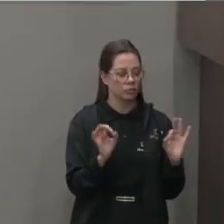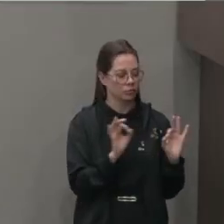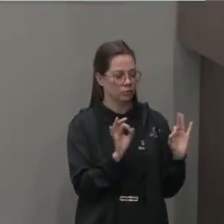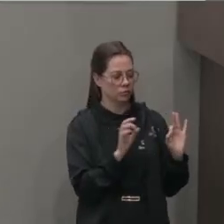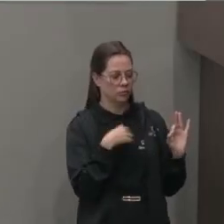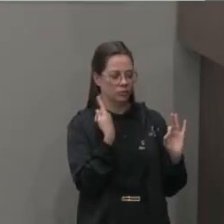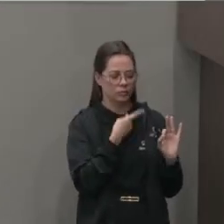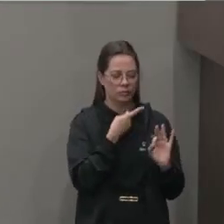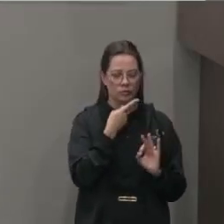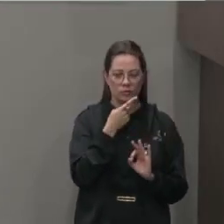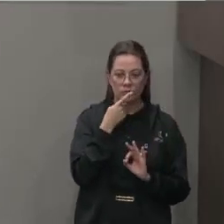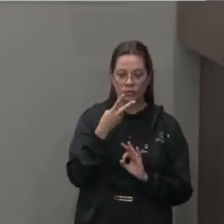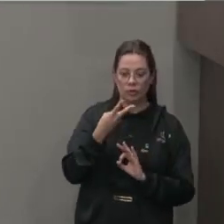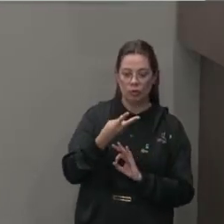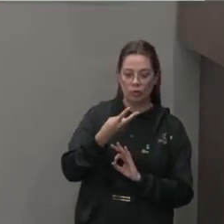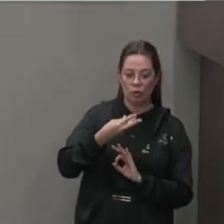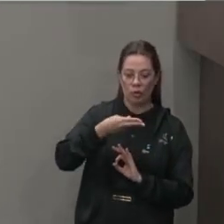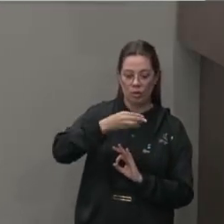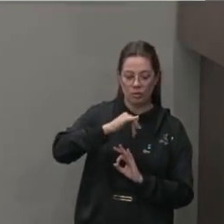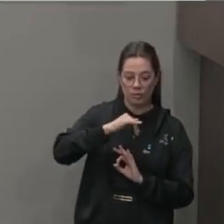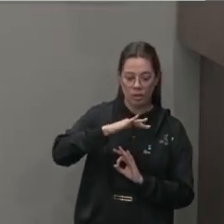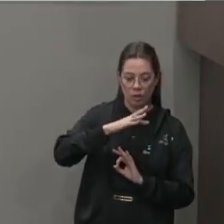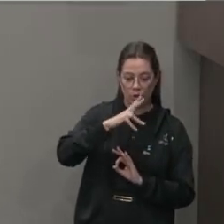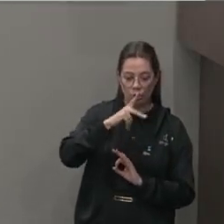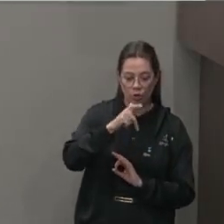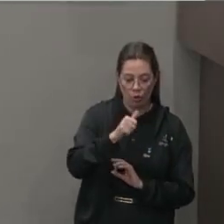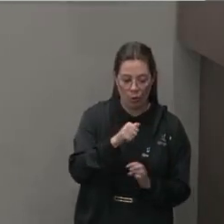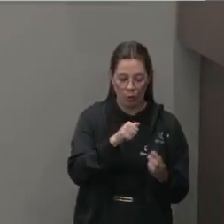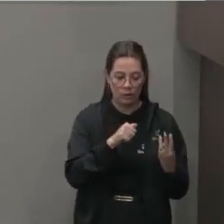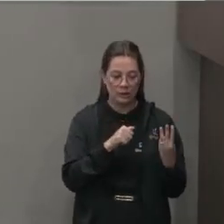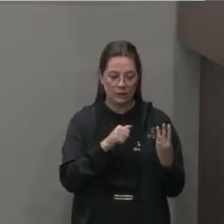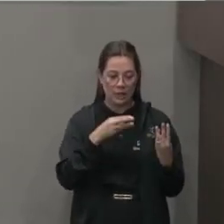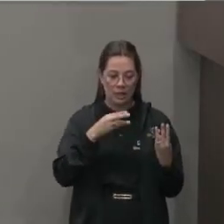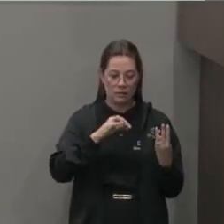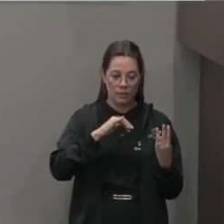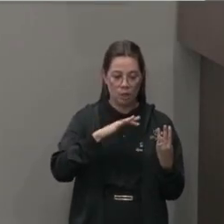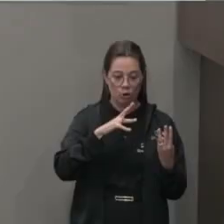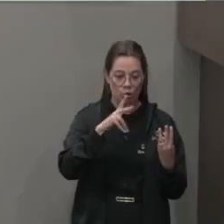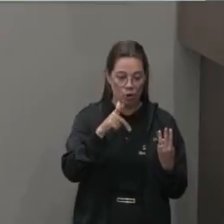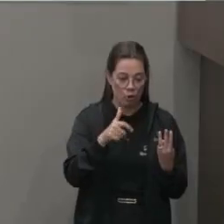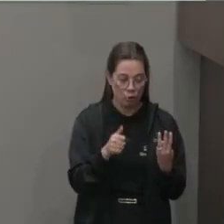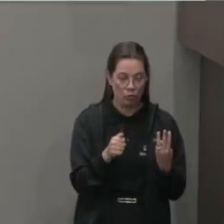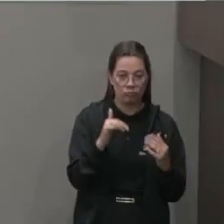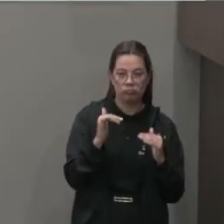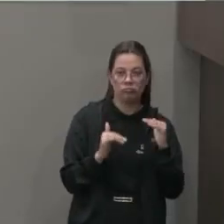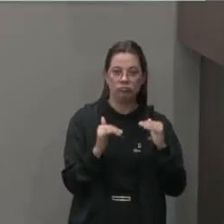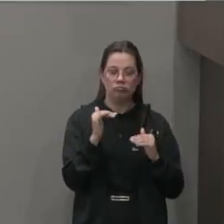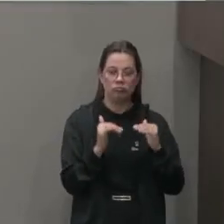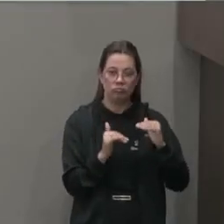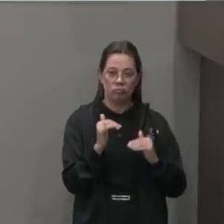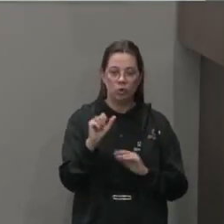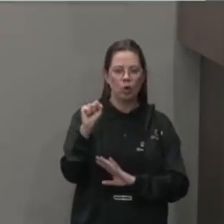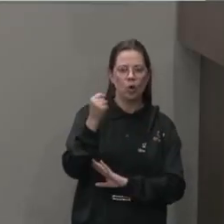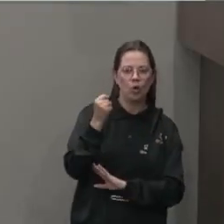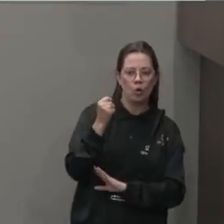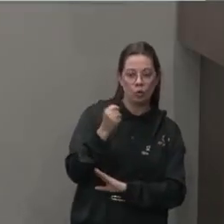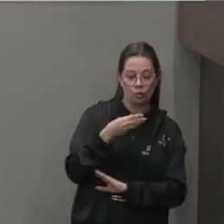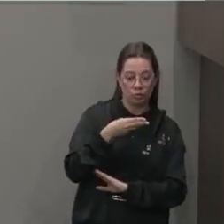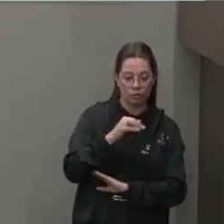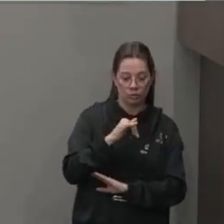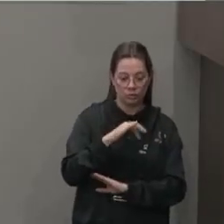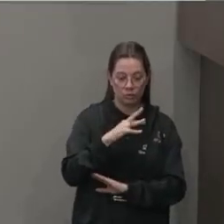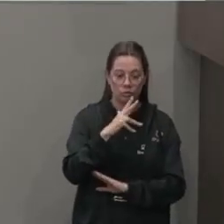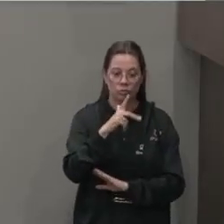2 milhões, 3, mais ou menos por aí. Depende mais ou menos disso aí, 8 até milhões, a vereadora